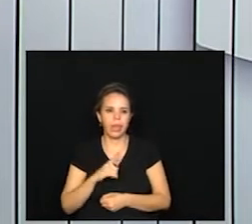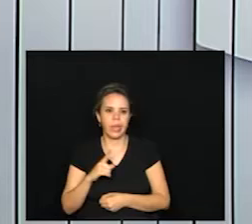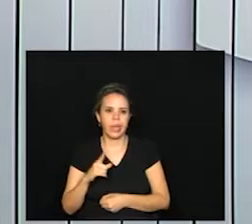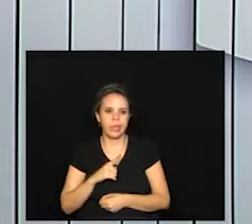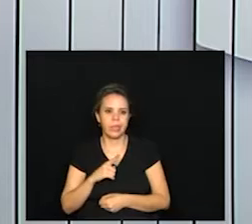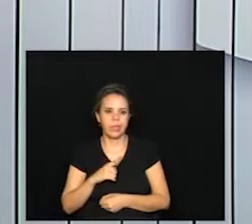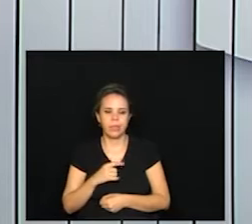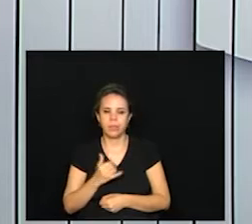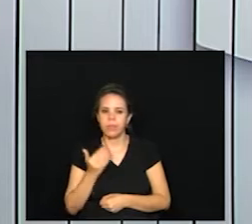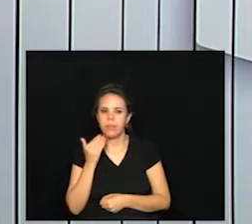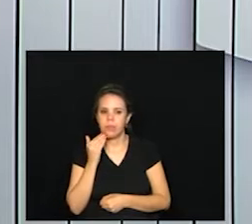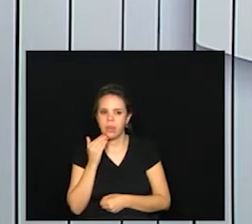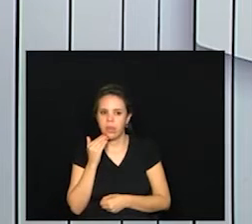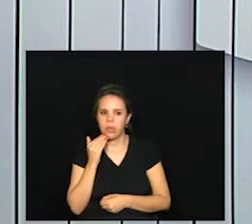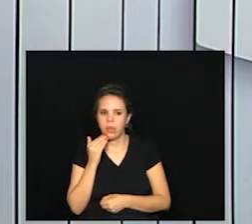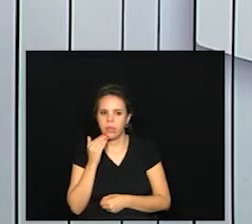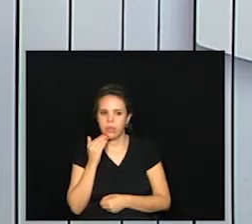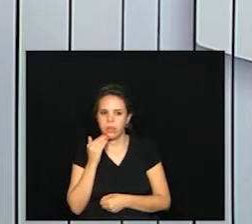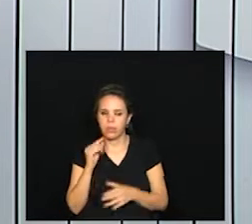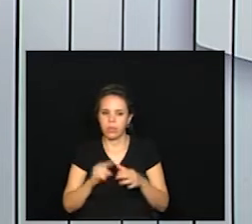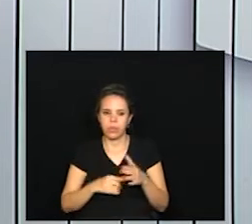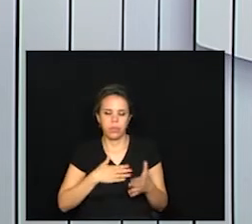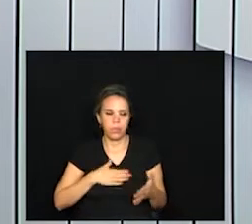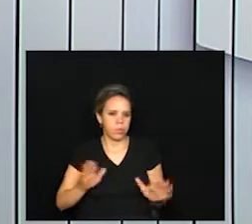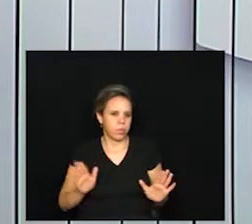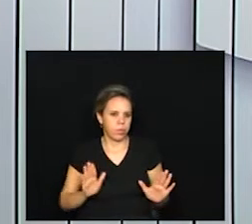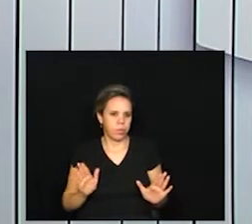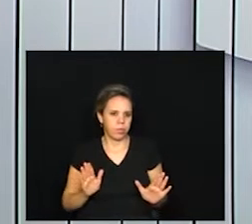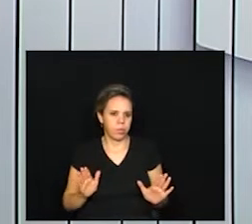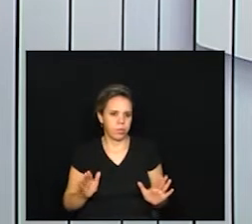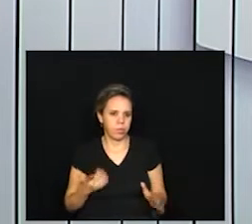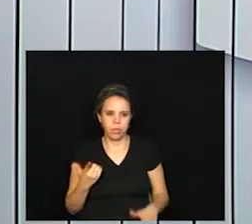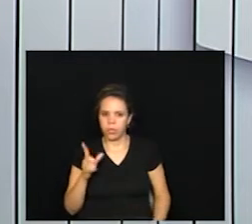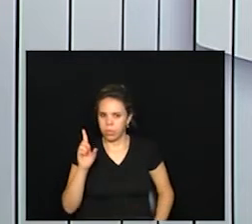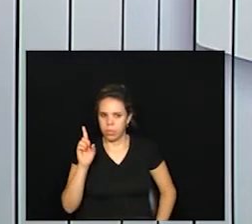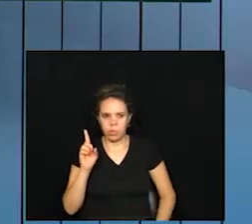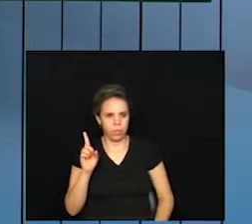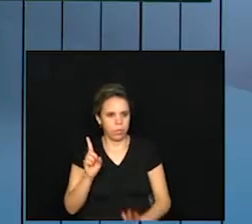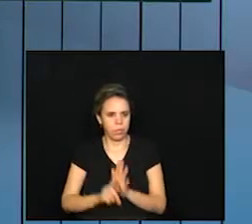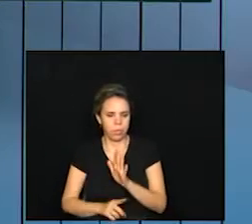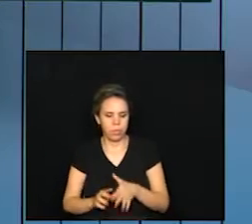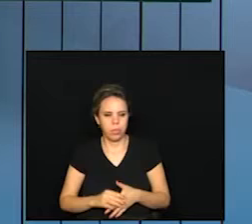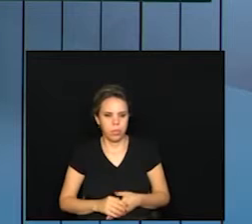uma falha, se o consumidor não gostou, ele não tem esse direito?